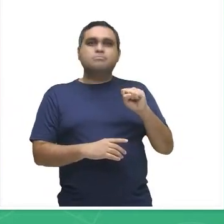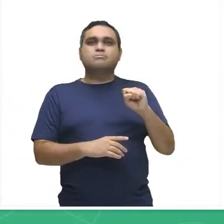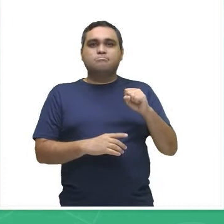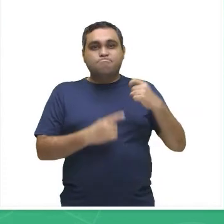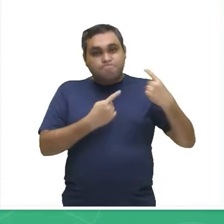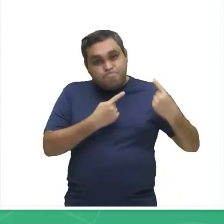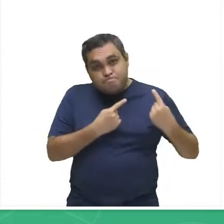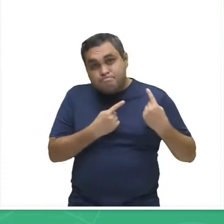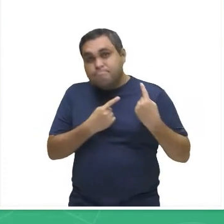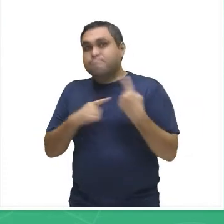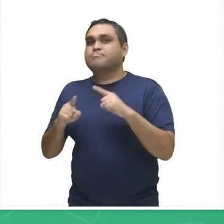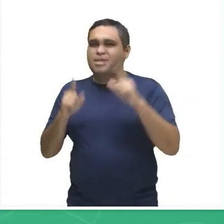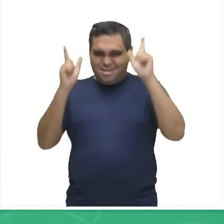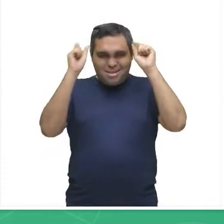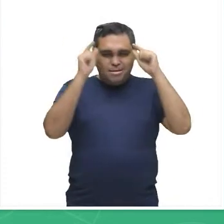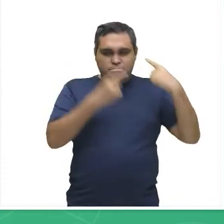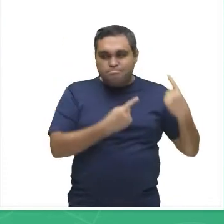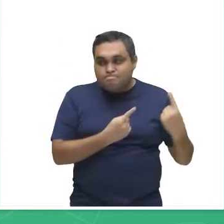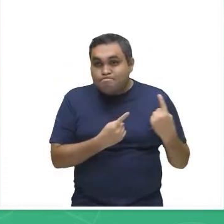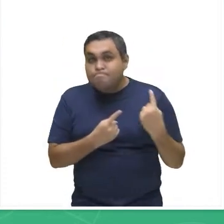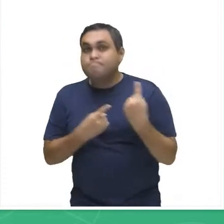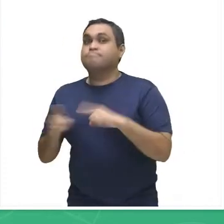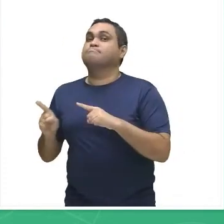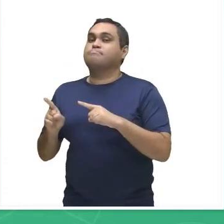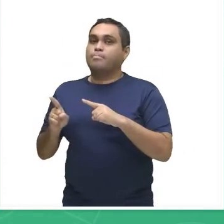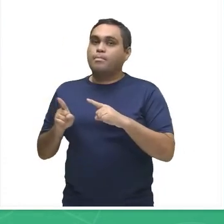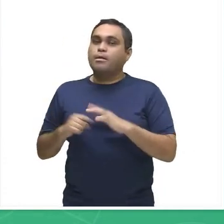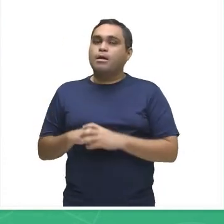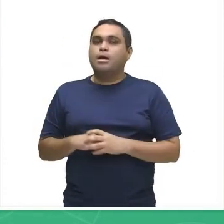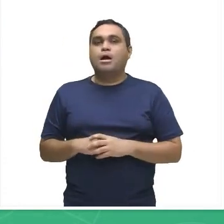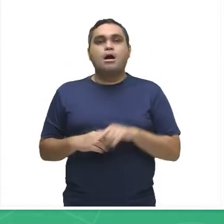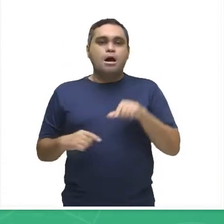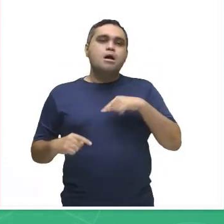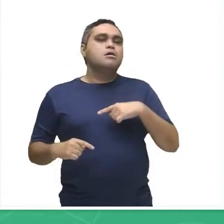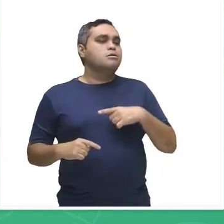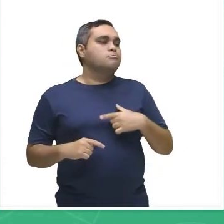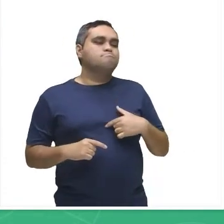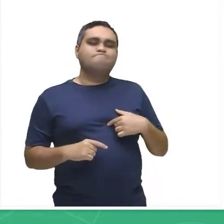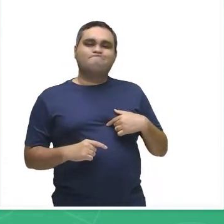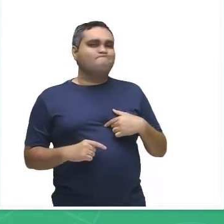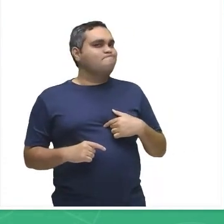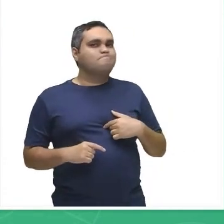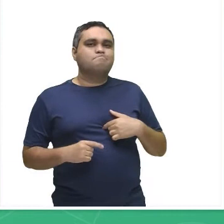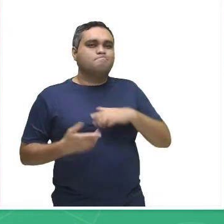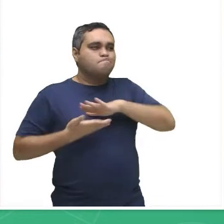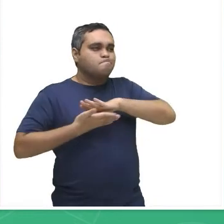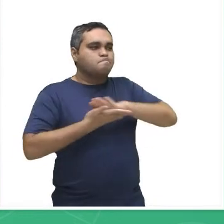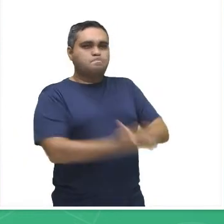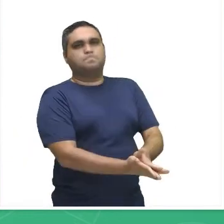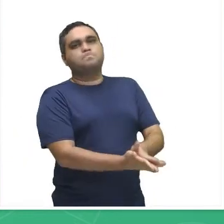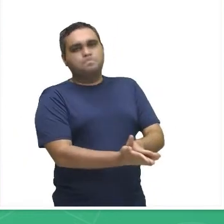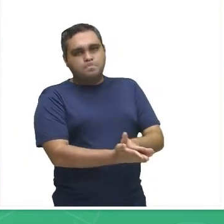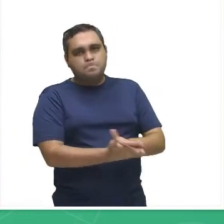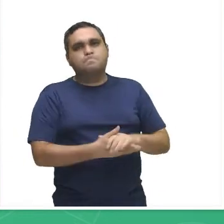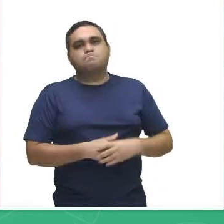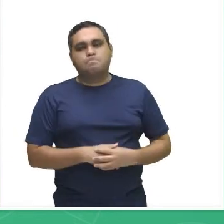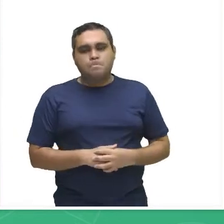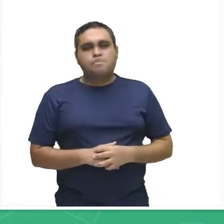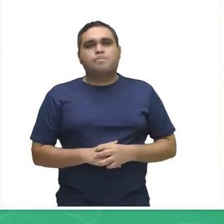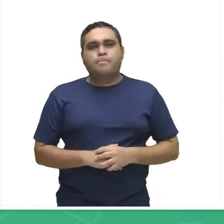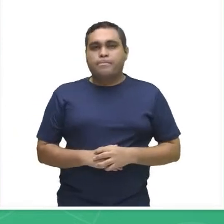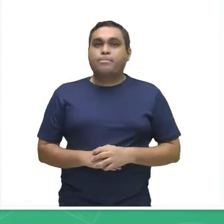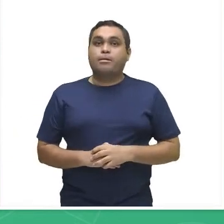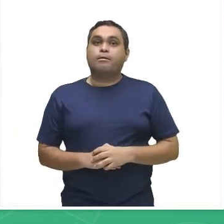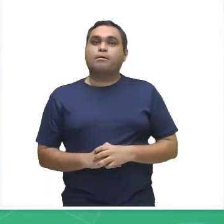contra ele, e vai mostrar que ele não está para brincadeira, certo? Que ele veio realmente para